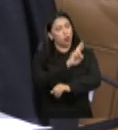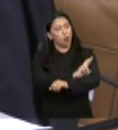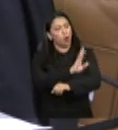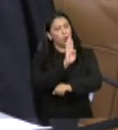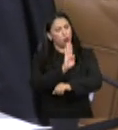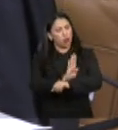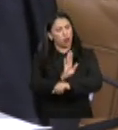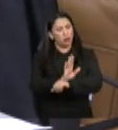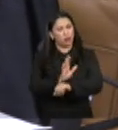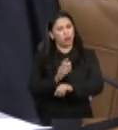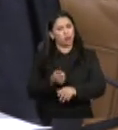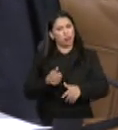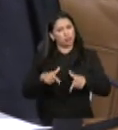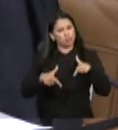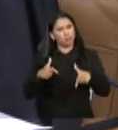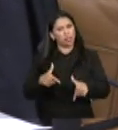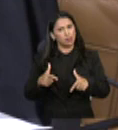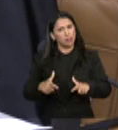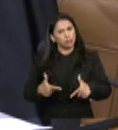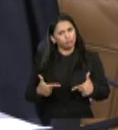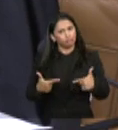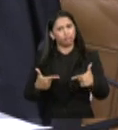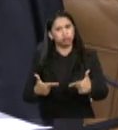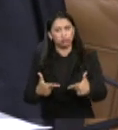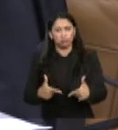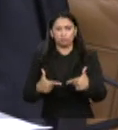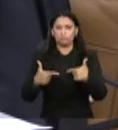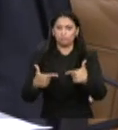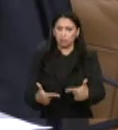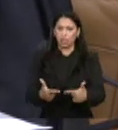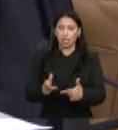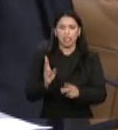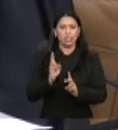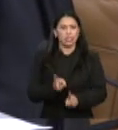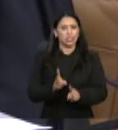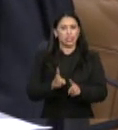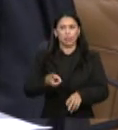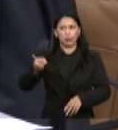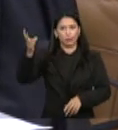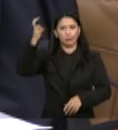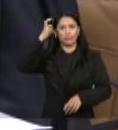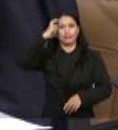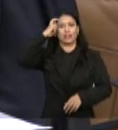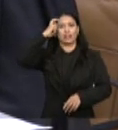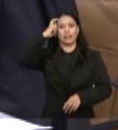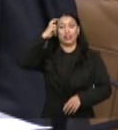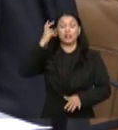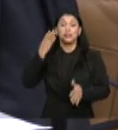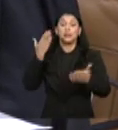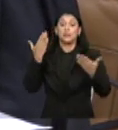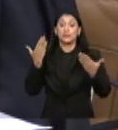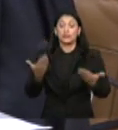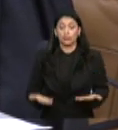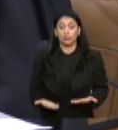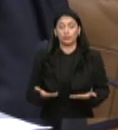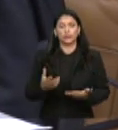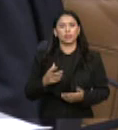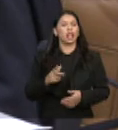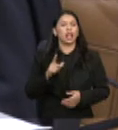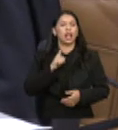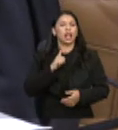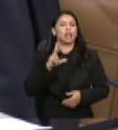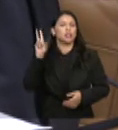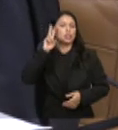ele dedicou por inteiro suas forças intelectuais a histórias historiadores